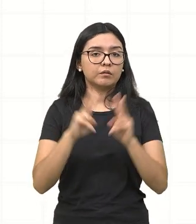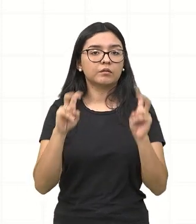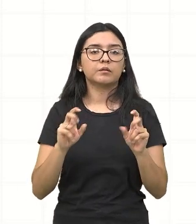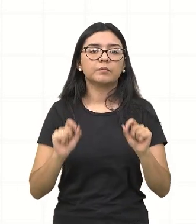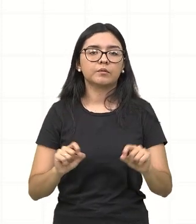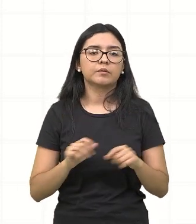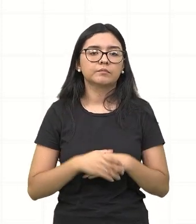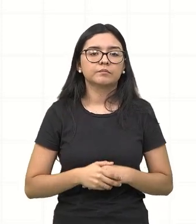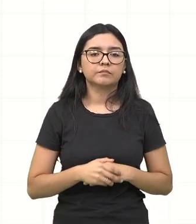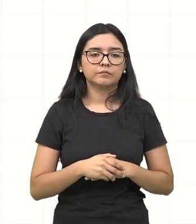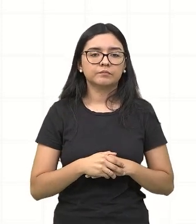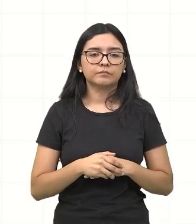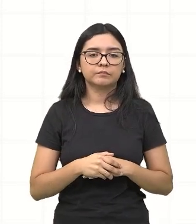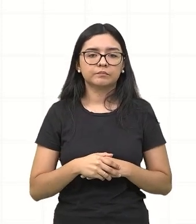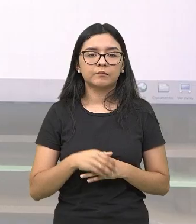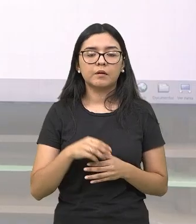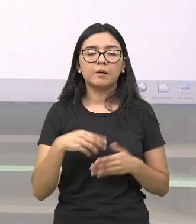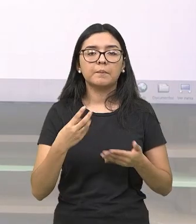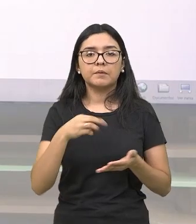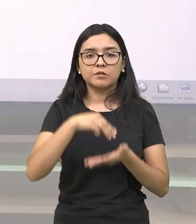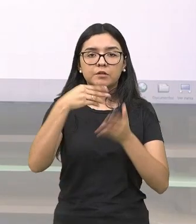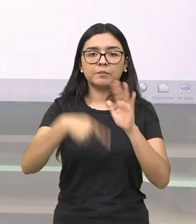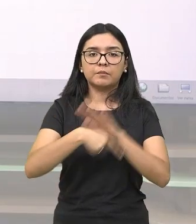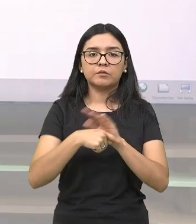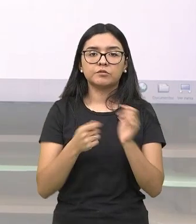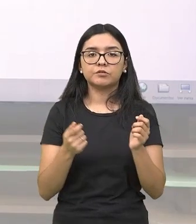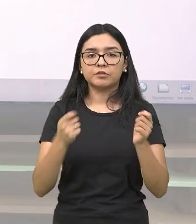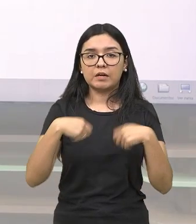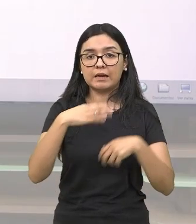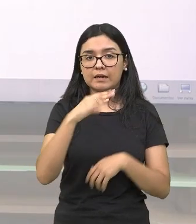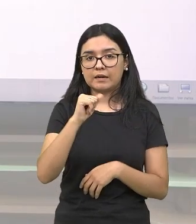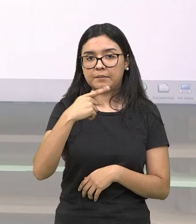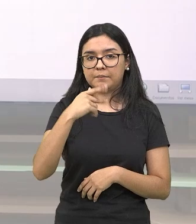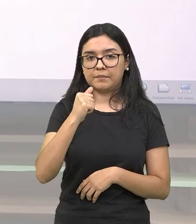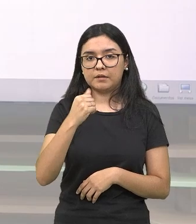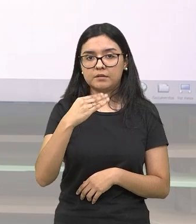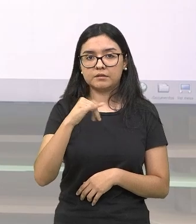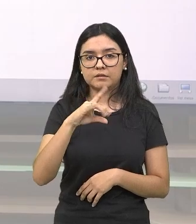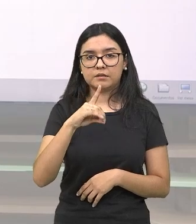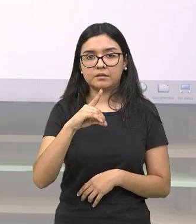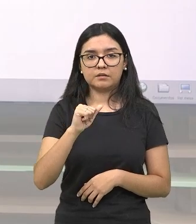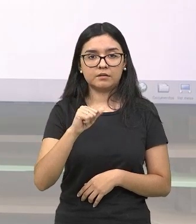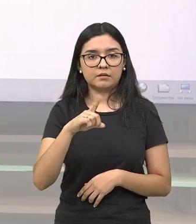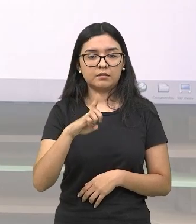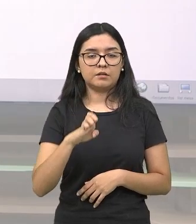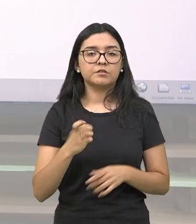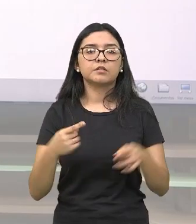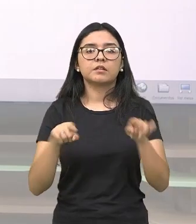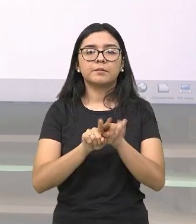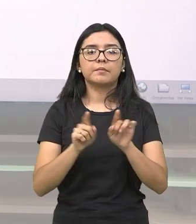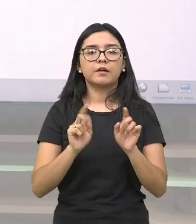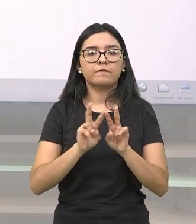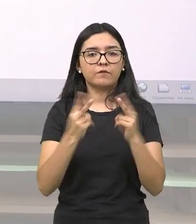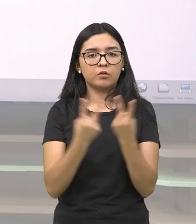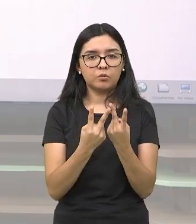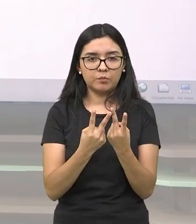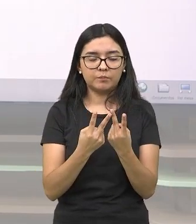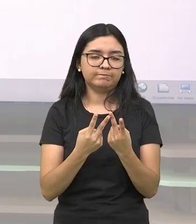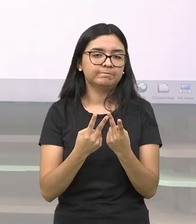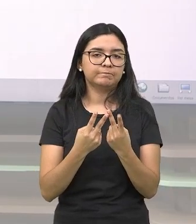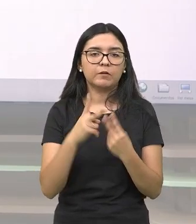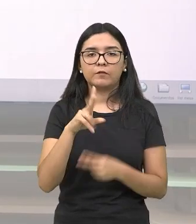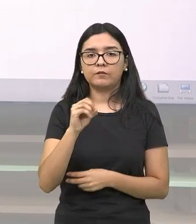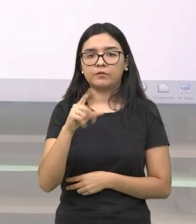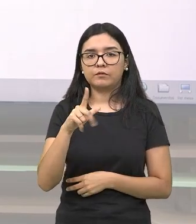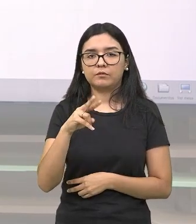de medida de capacidade, vamos falar de medida de volume, tá legal? Uma vez que